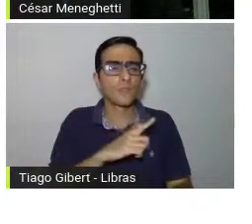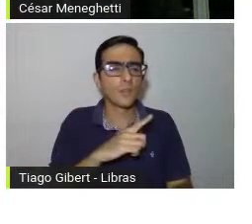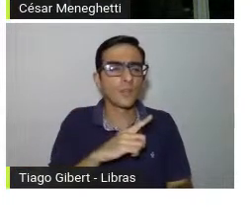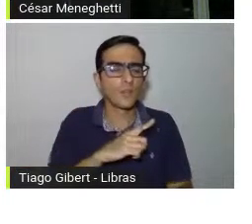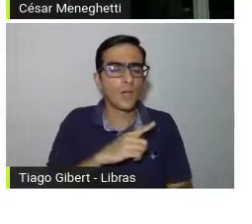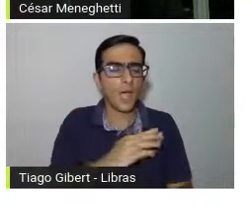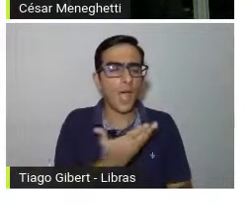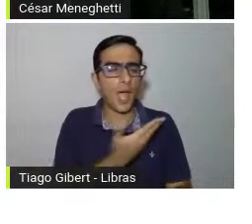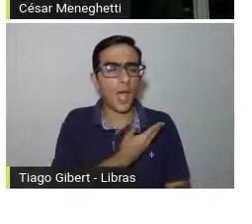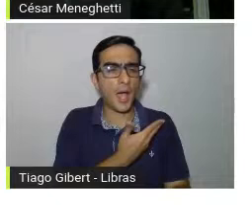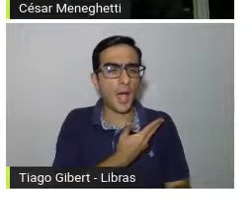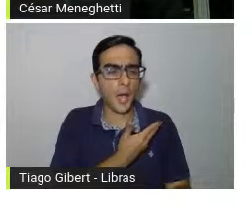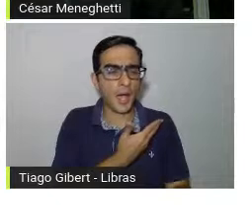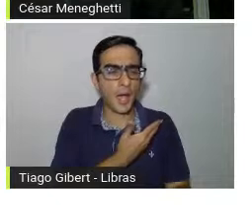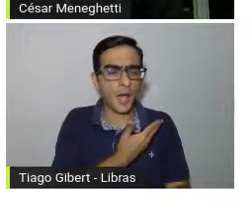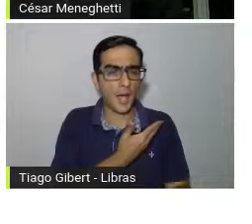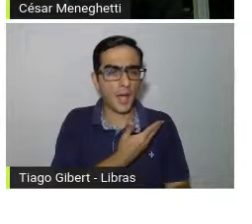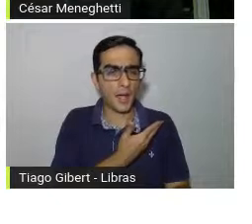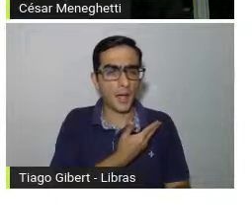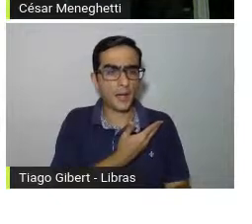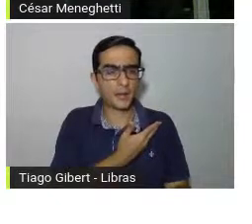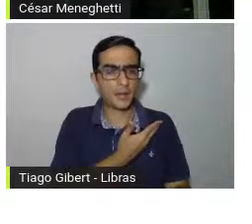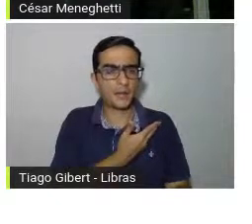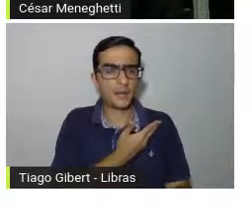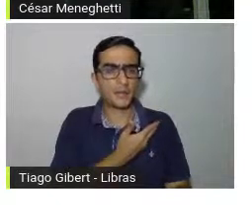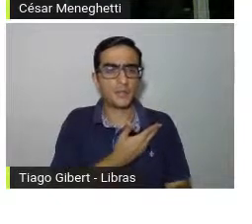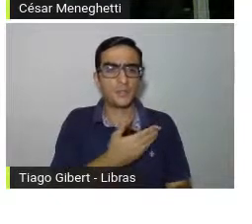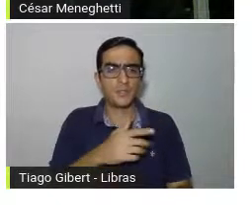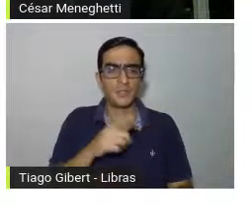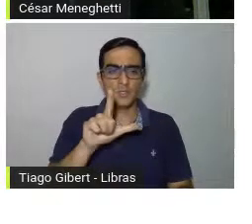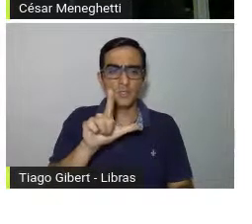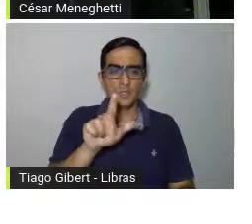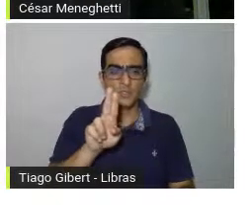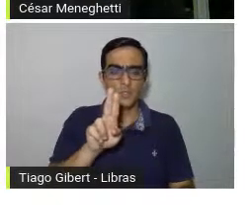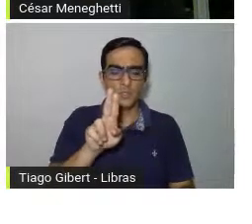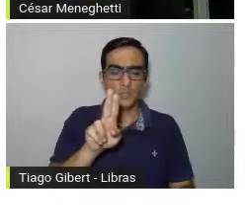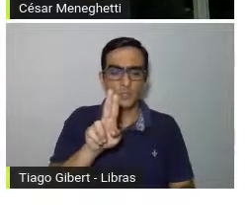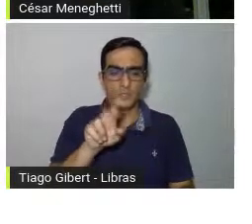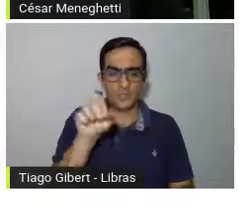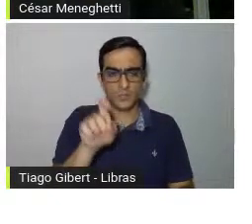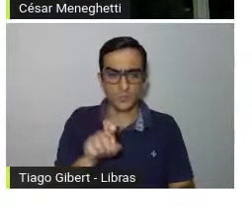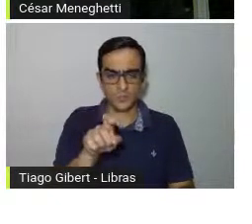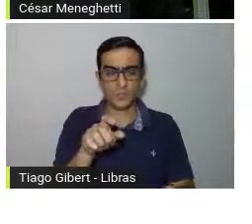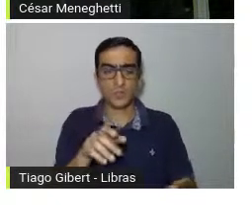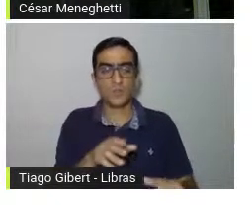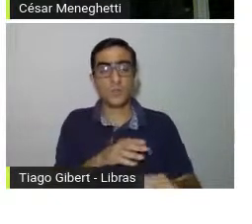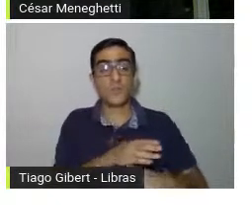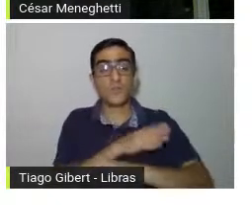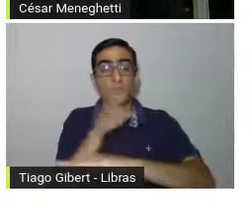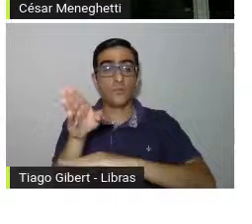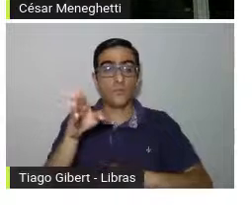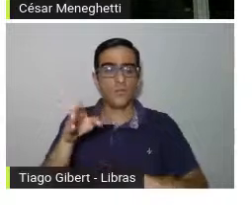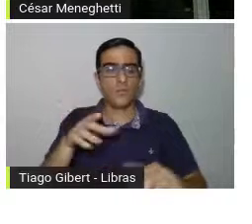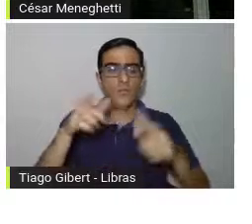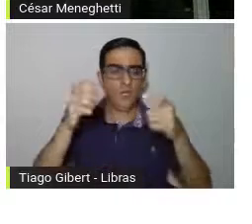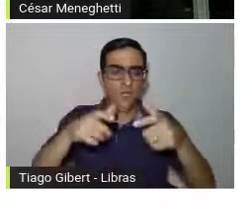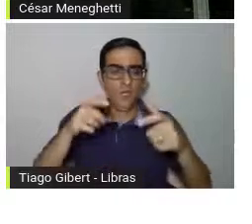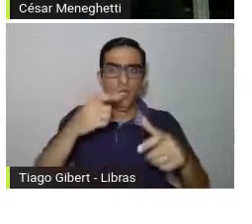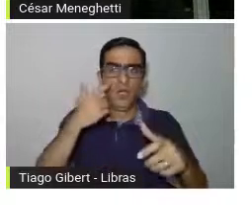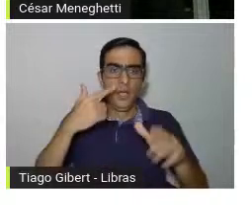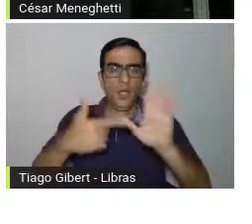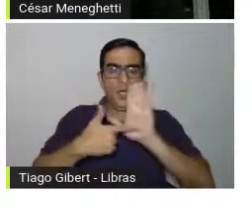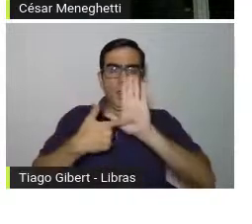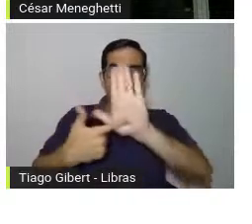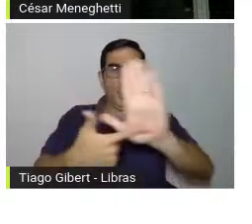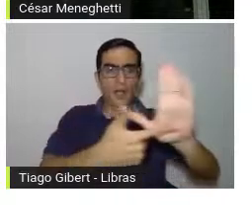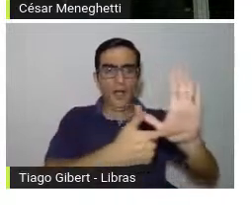um amigo de Simonetta Lux, da curadora, que viu no Maxi, que foi exibido também esse vídeo, ele olhou e falou: